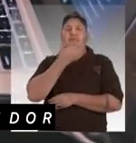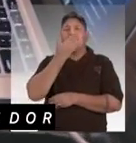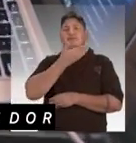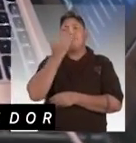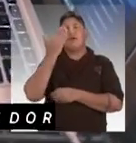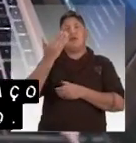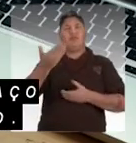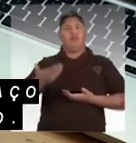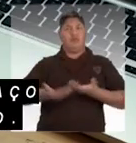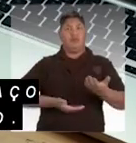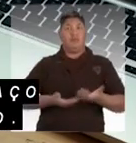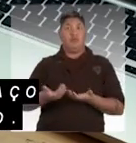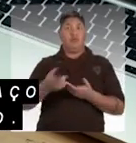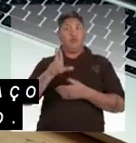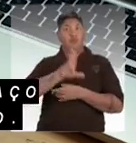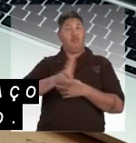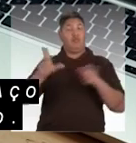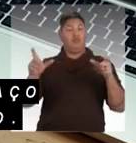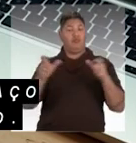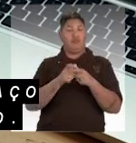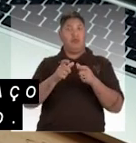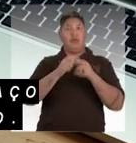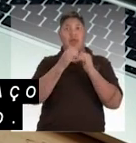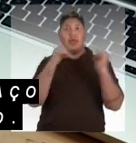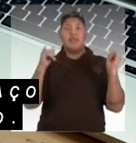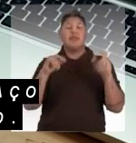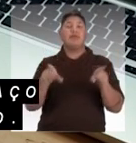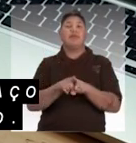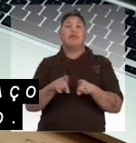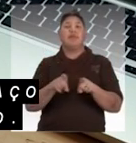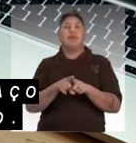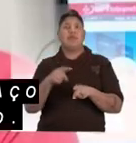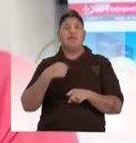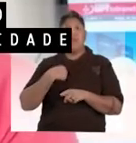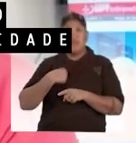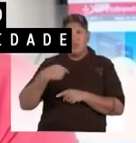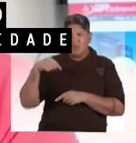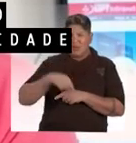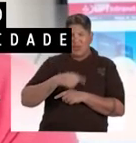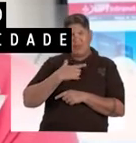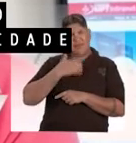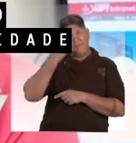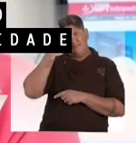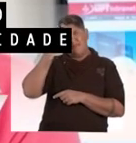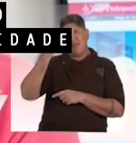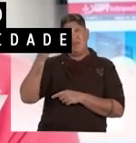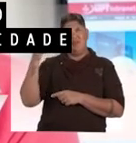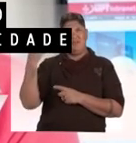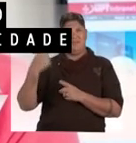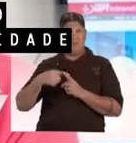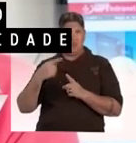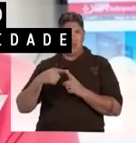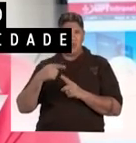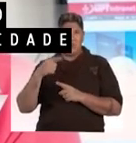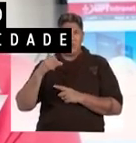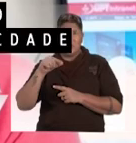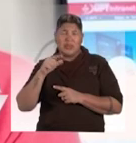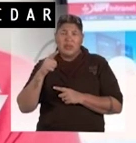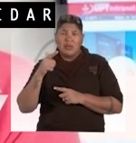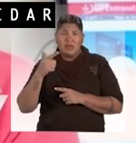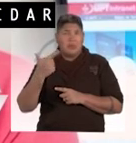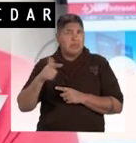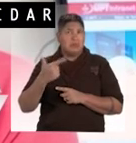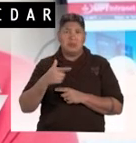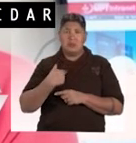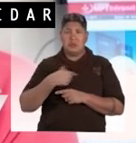comodidade ao servidor e economia de espaço e energia ao órgão. O que eu considero benéfico nessa modalidade é